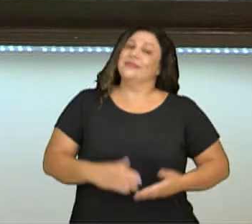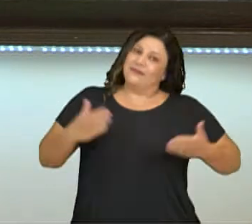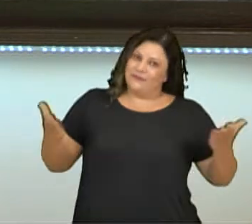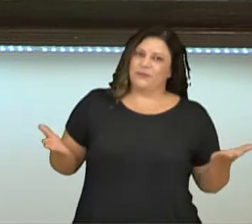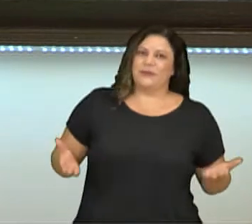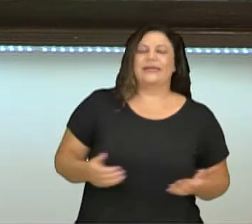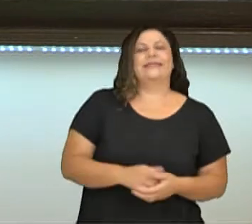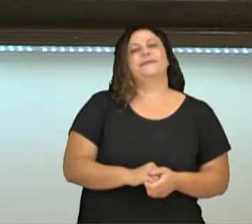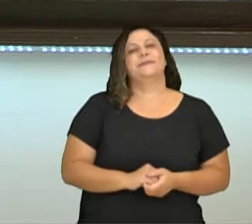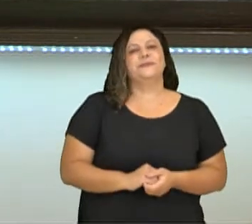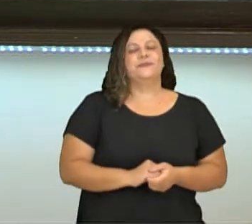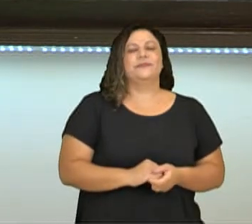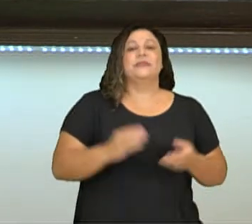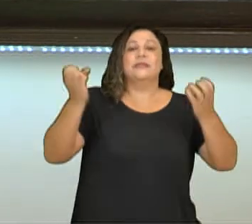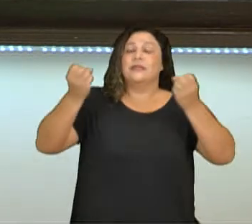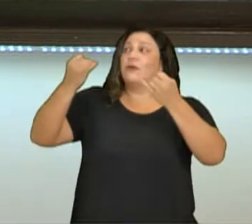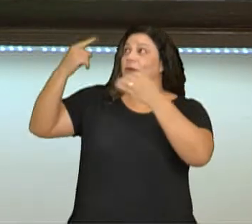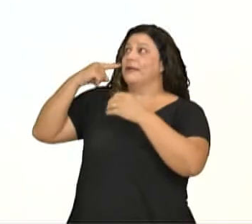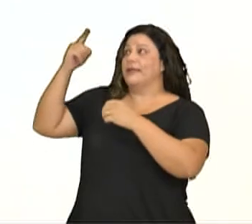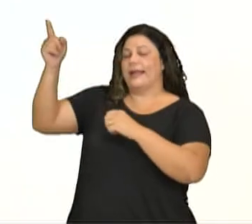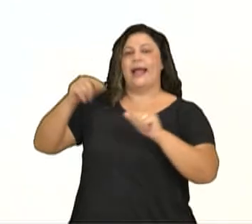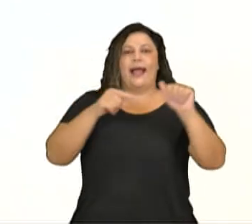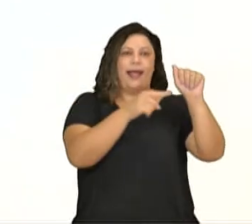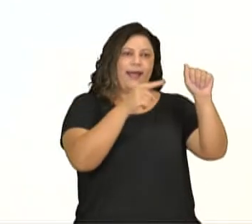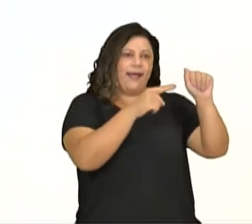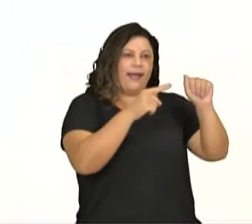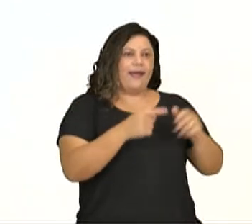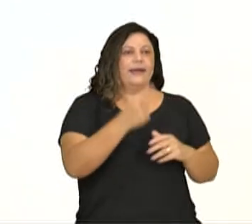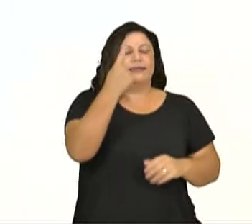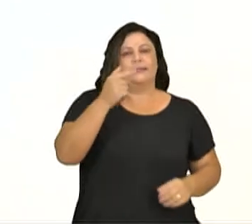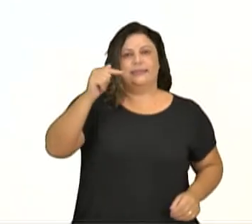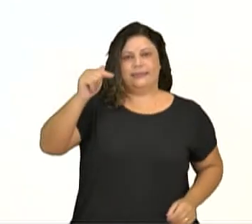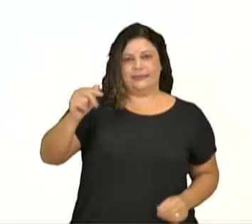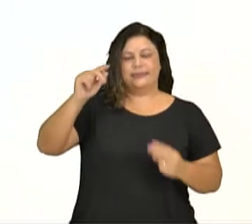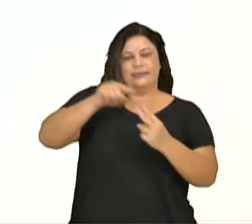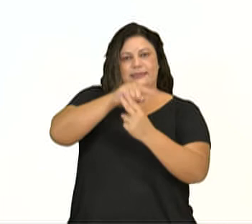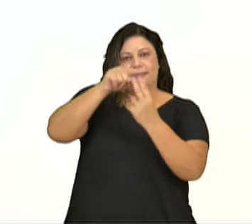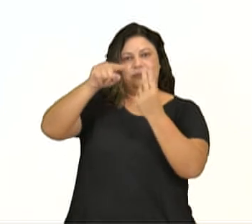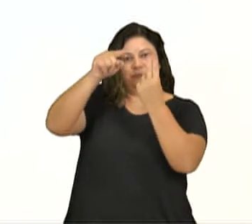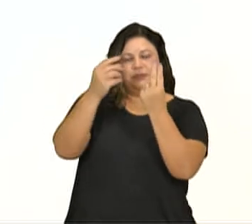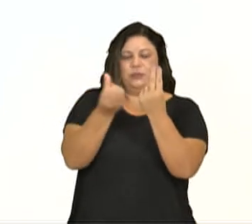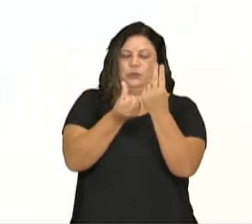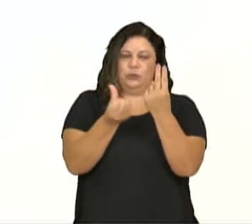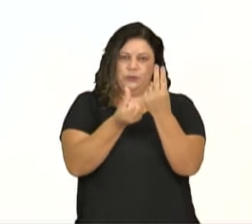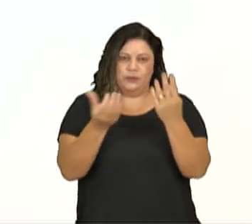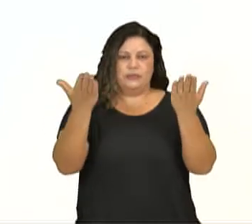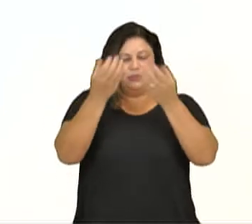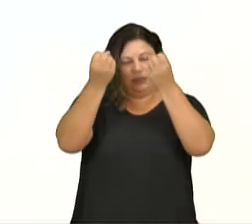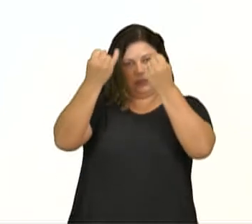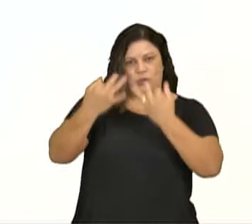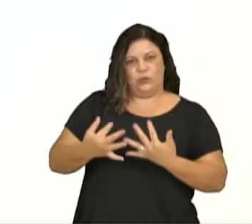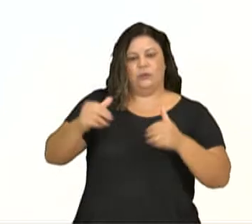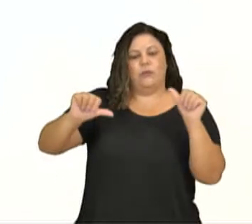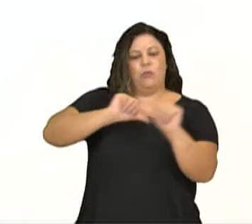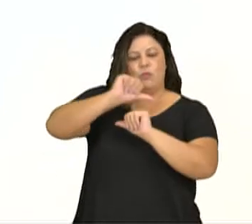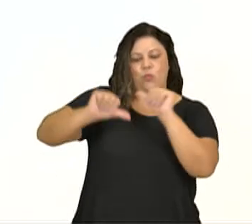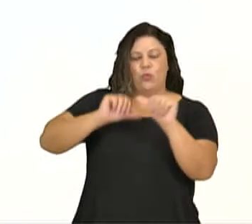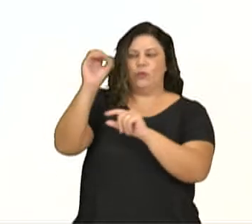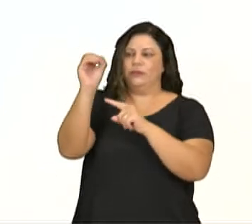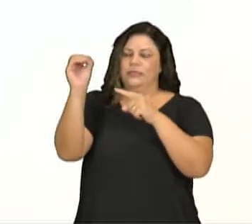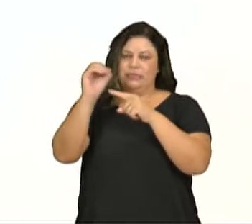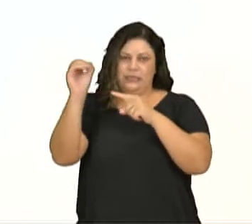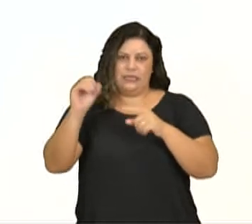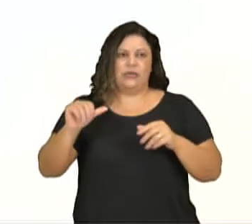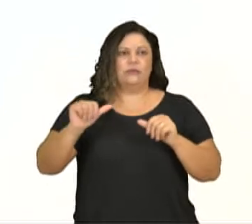Vamos lá então, pessoal? Aqui na letra A, 17π sobre 6, como eu falei para vocês, né? Transforma em graus, substituindo o π